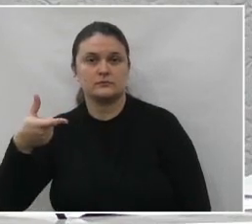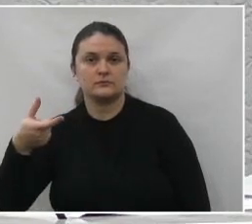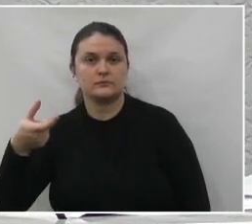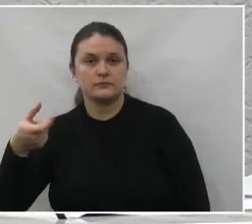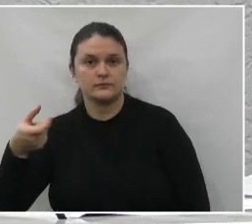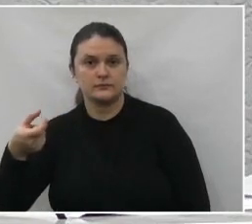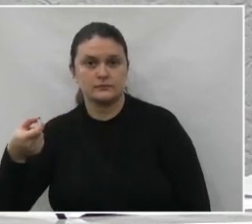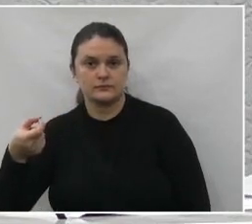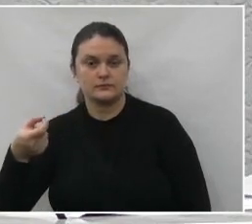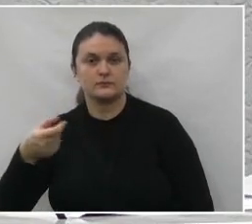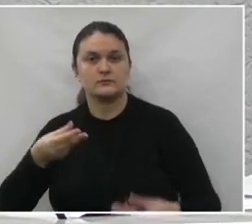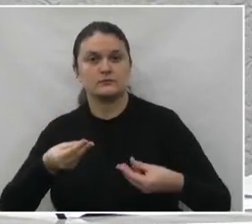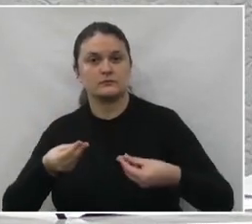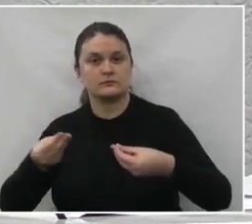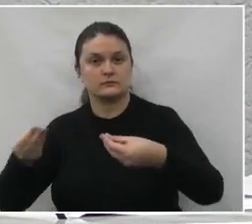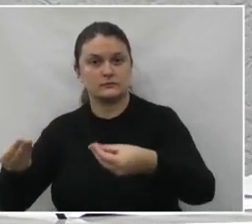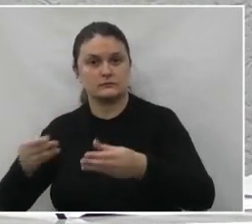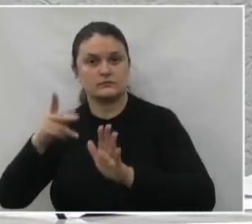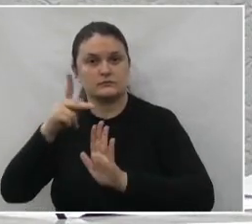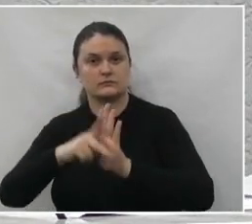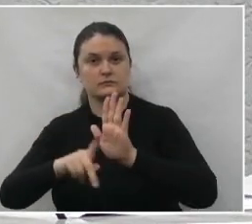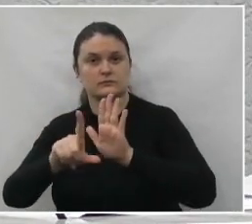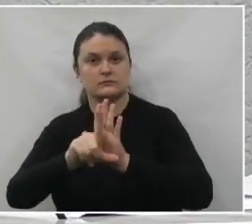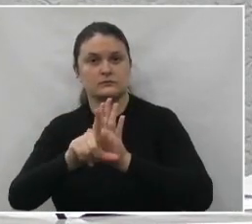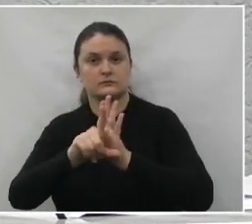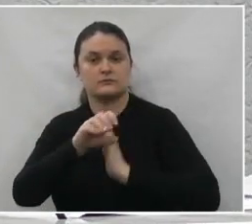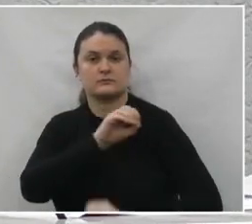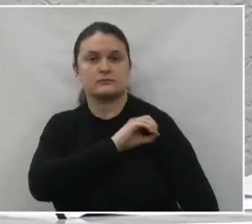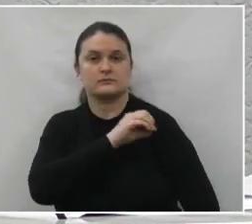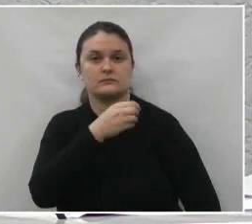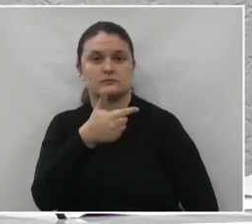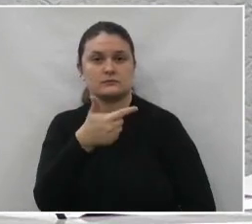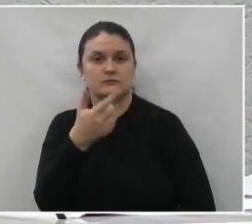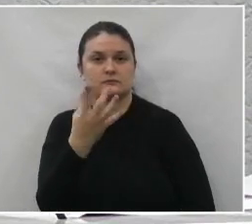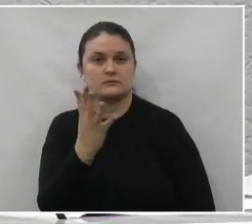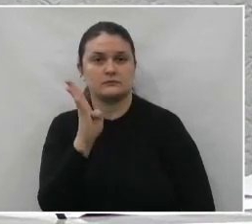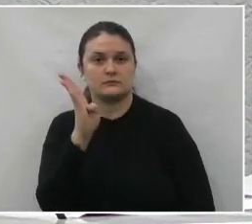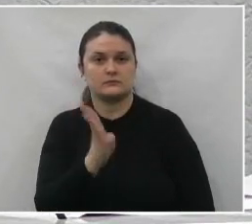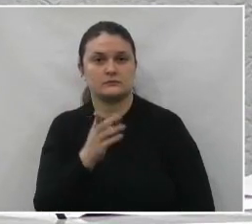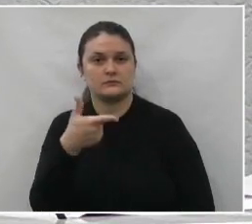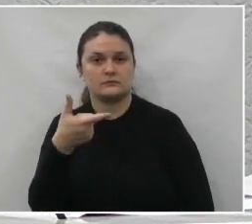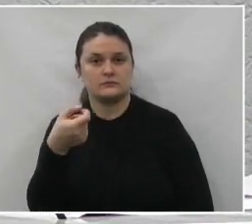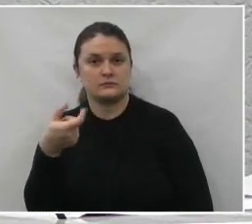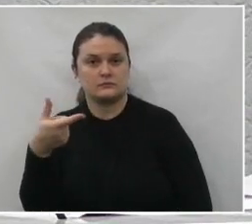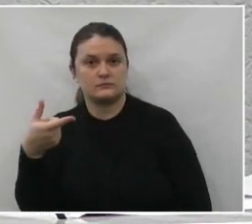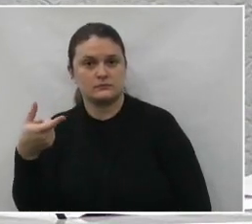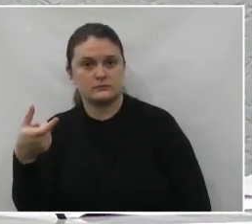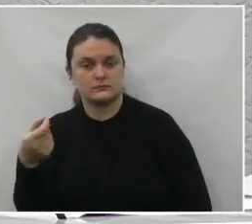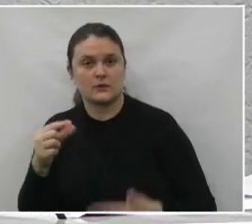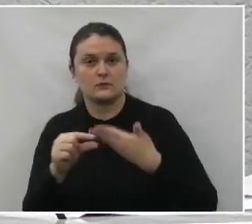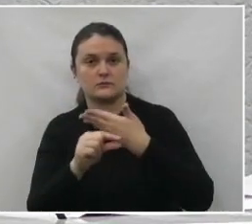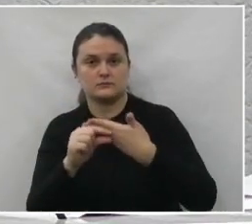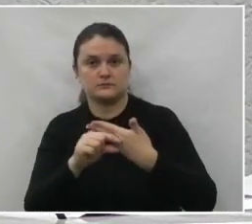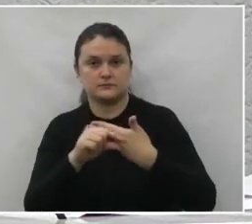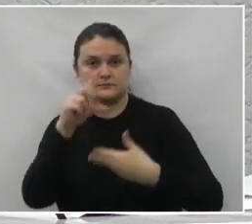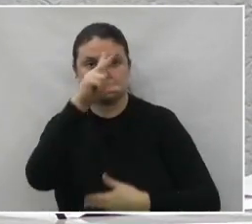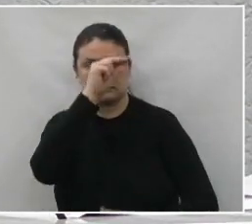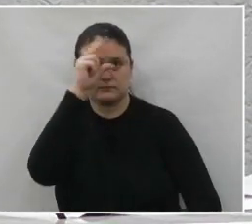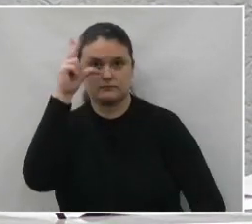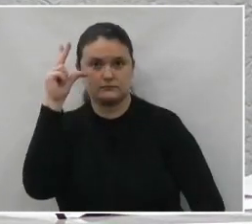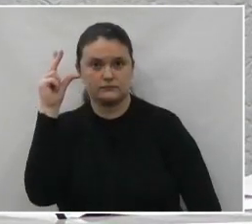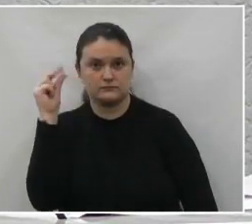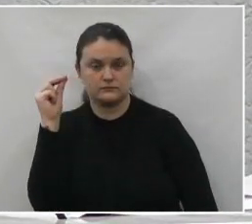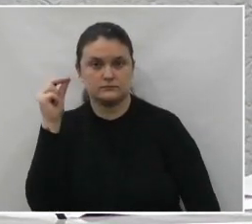672/2020, encaminha projeto de lei de número 24/2020, de autoria do Poder